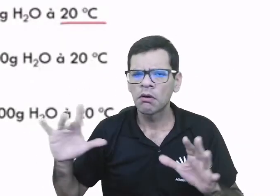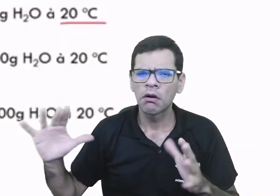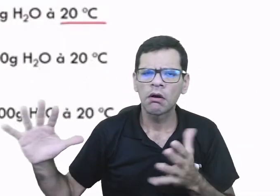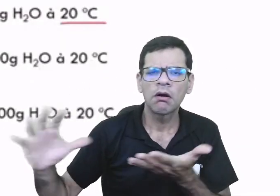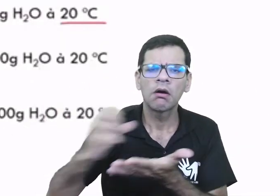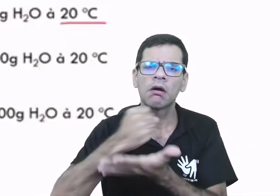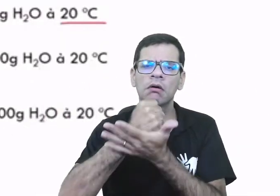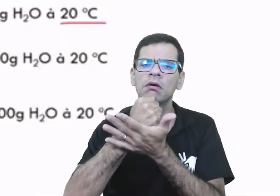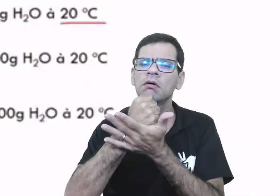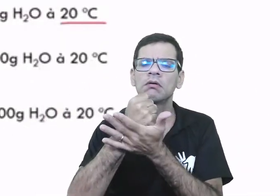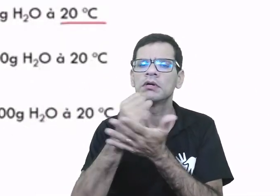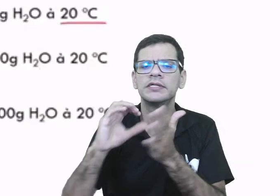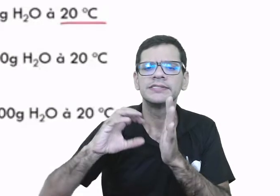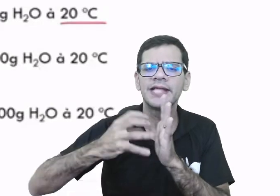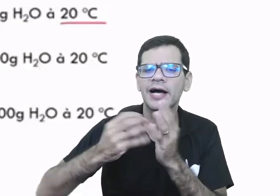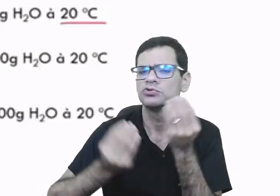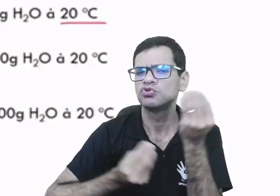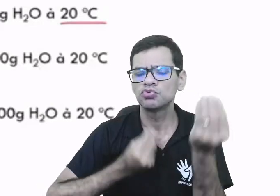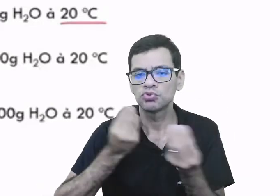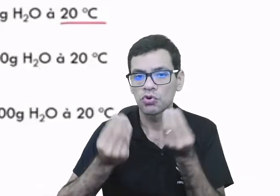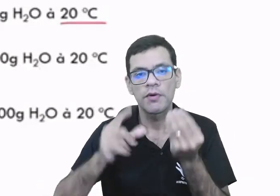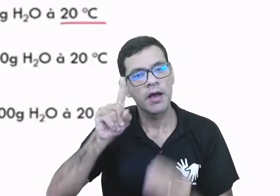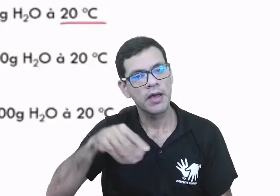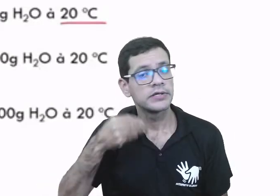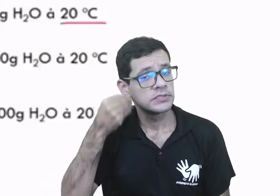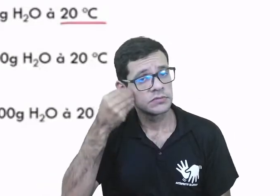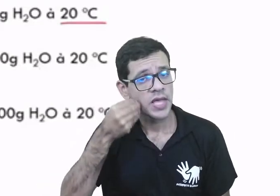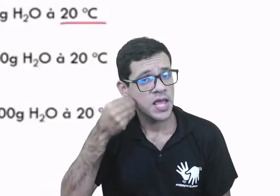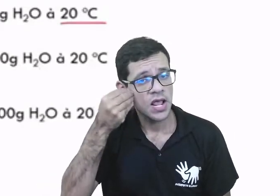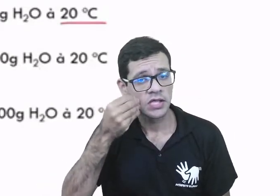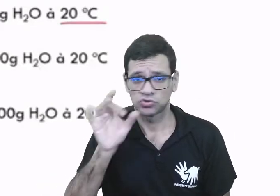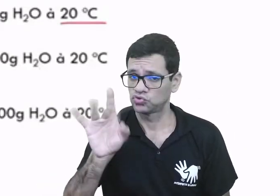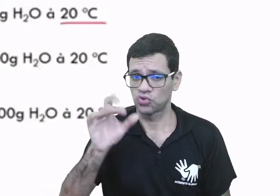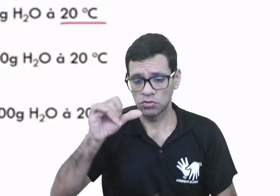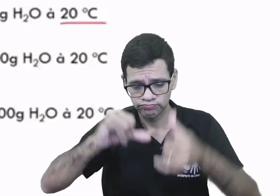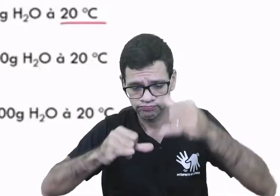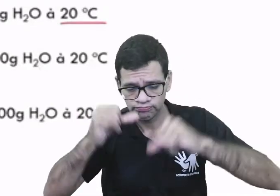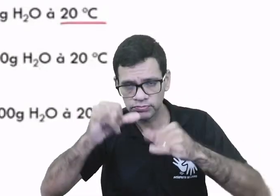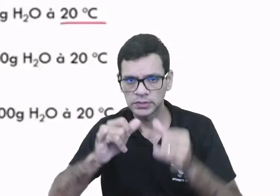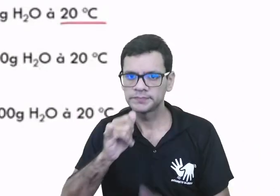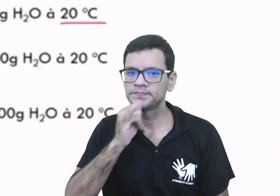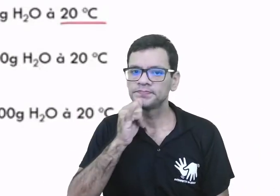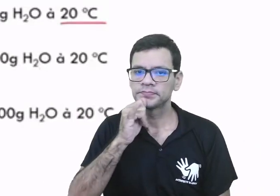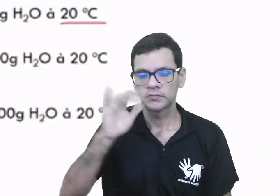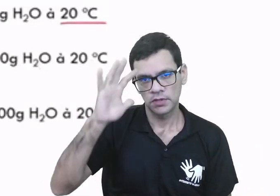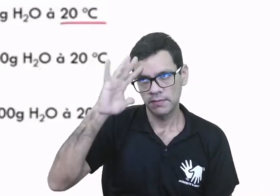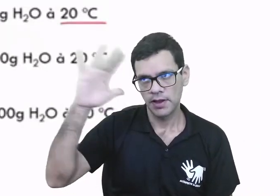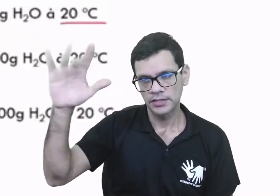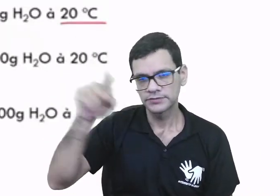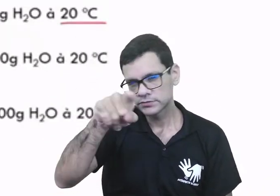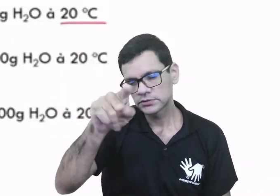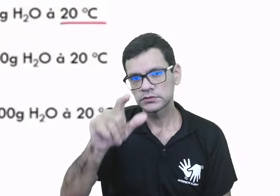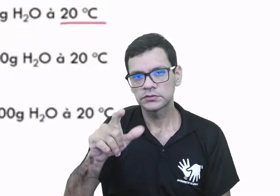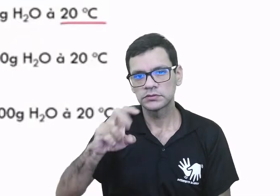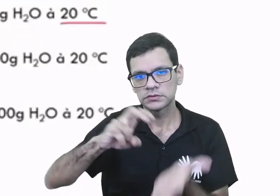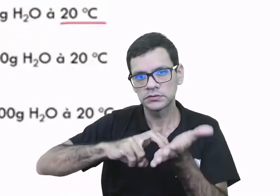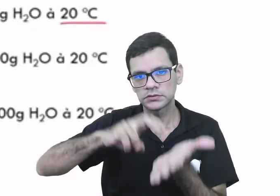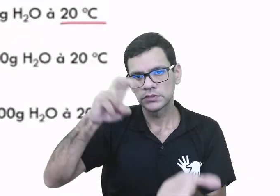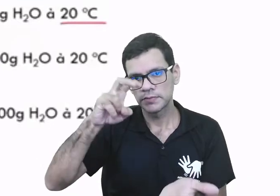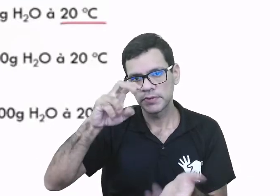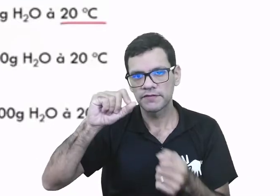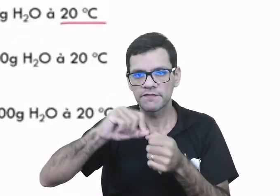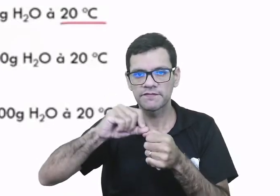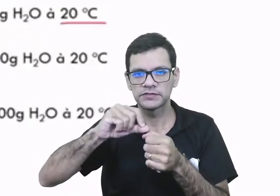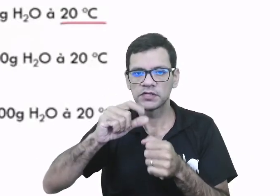a gente tem coletado esses dados? É tudo experimentalmente. Então, você imagina, de manhã vai você lá preparar o seu